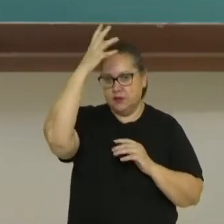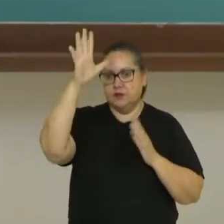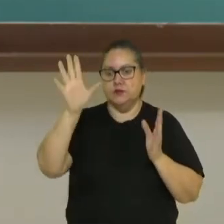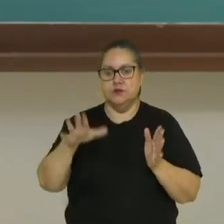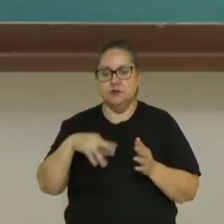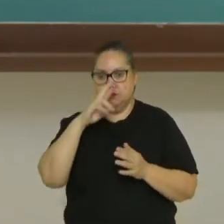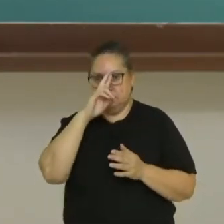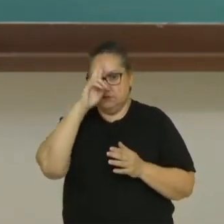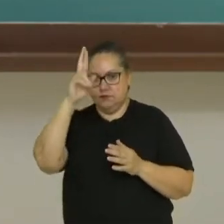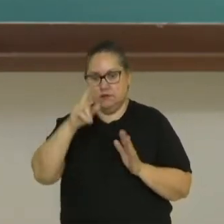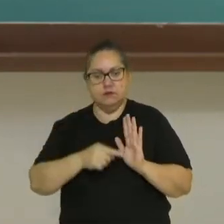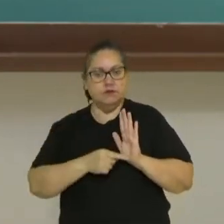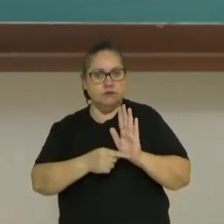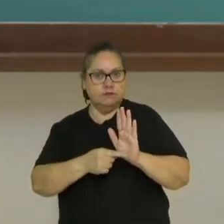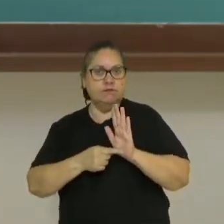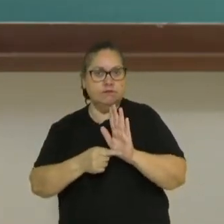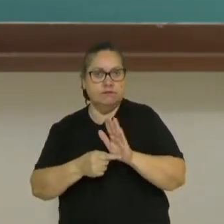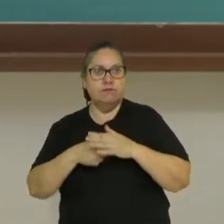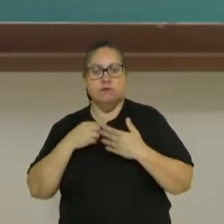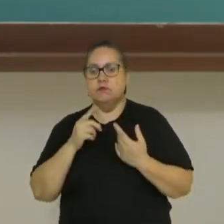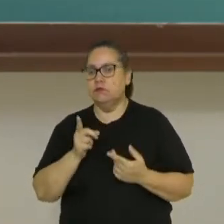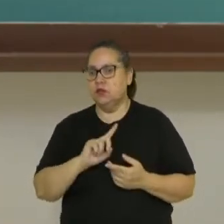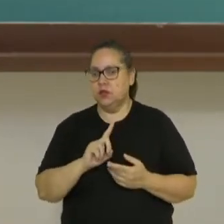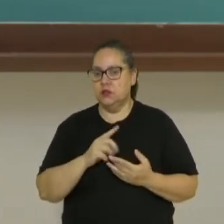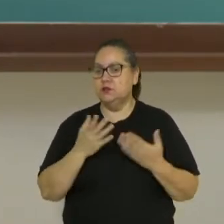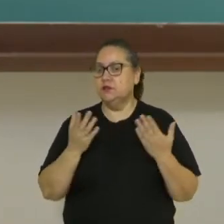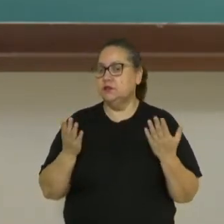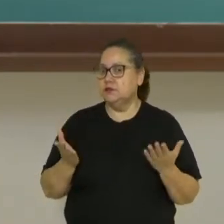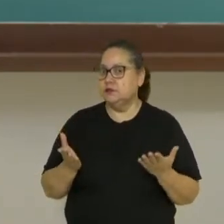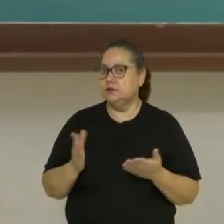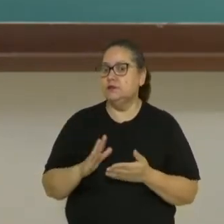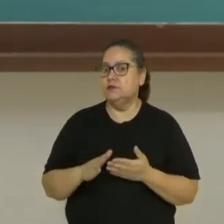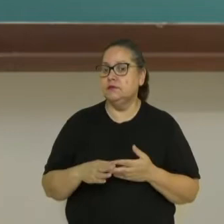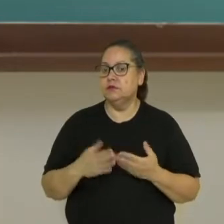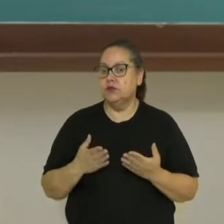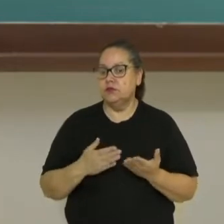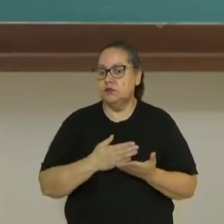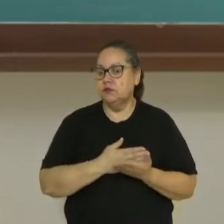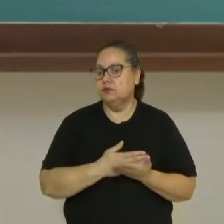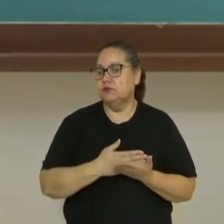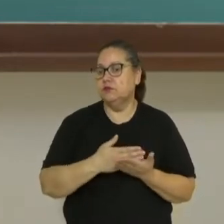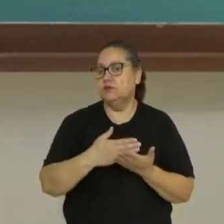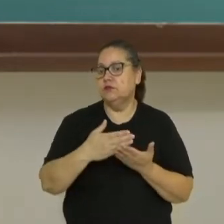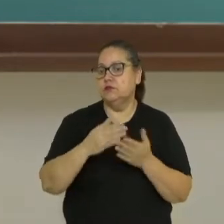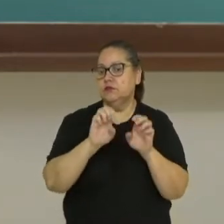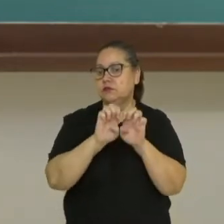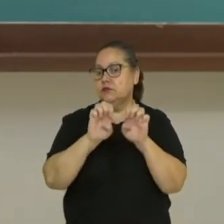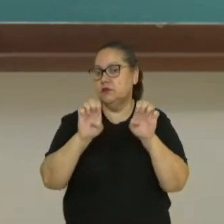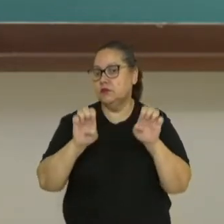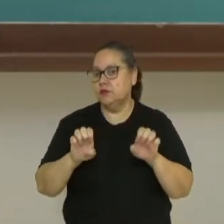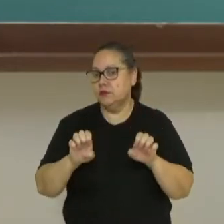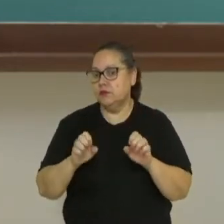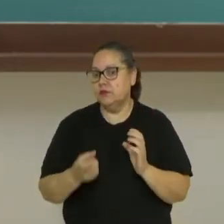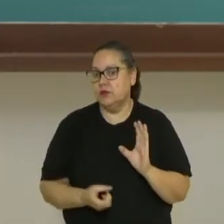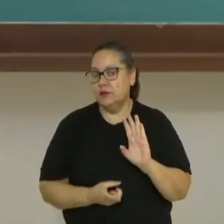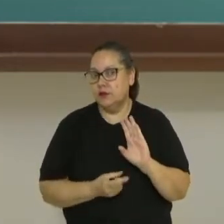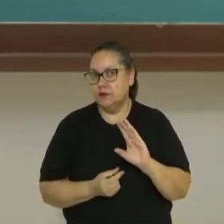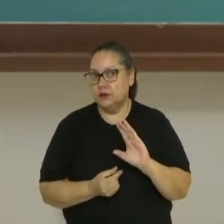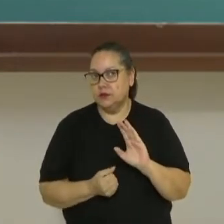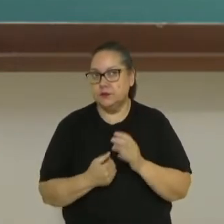de representatividade. E não à toa eles dão origem ao sistema capitalista.